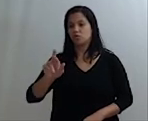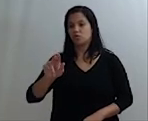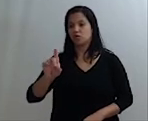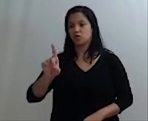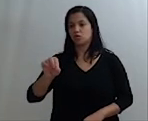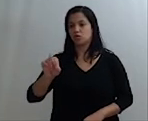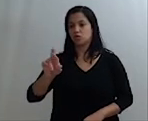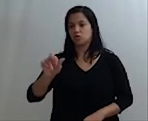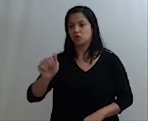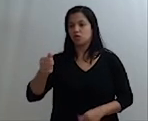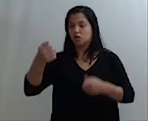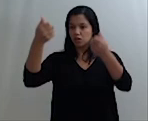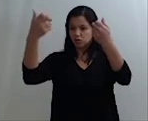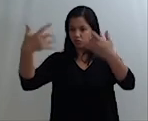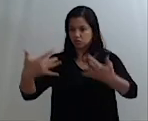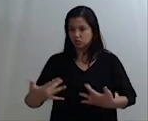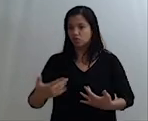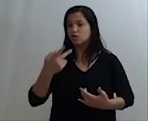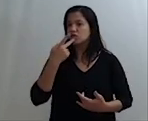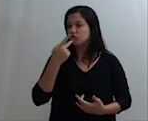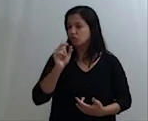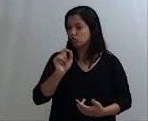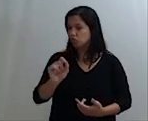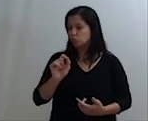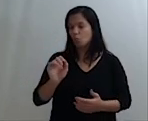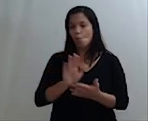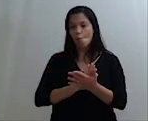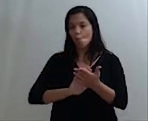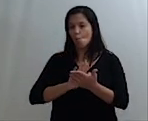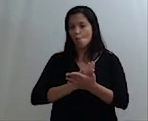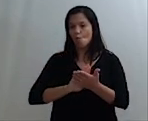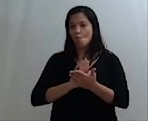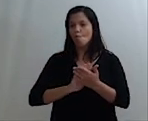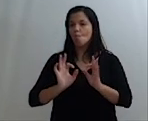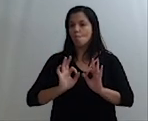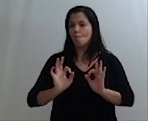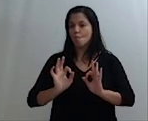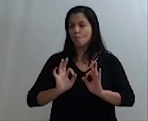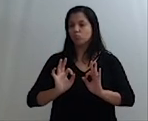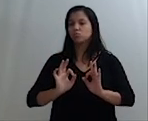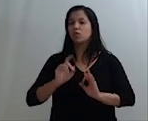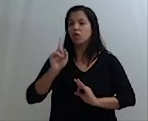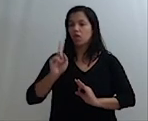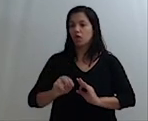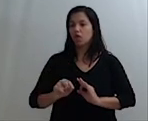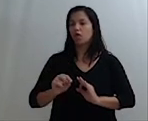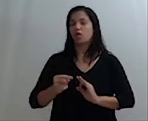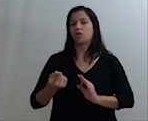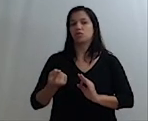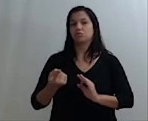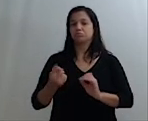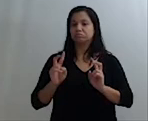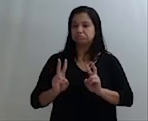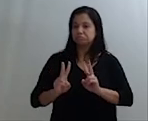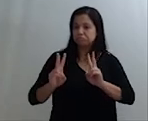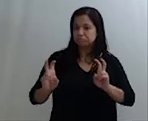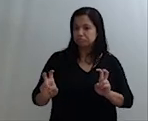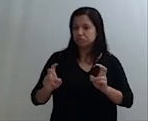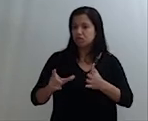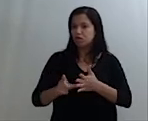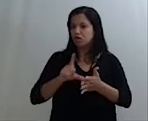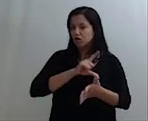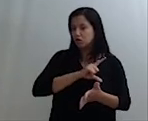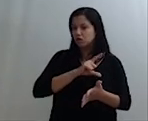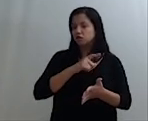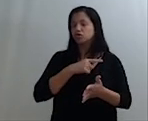nesse sentido de não não abordou eh o próprio mérito porque ela já tinha se manifestado no Abas